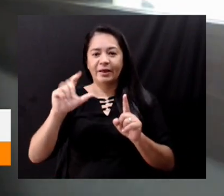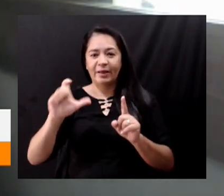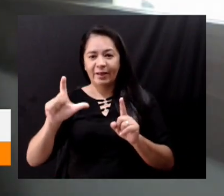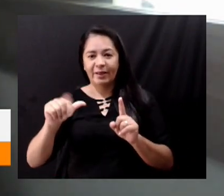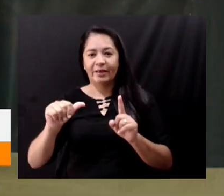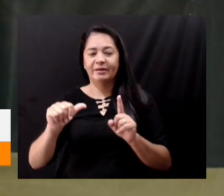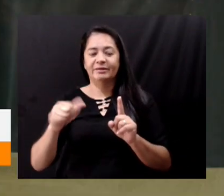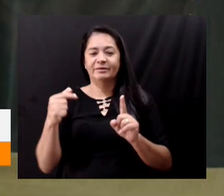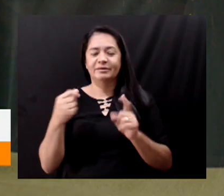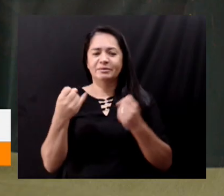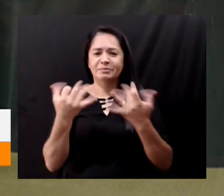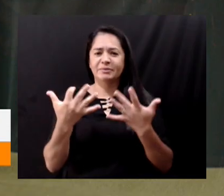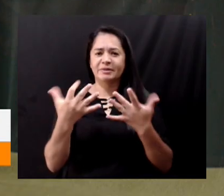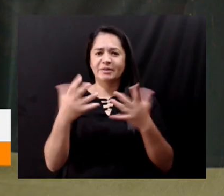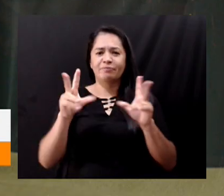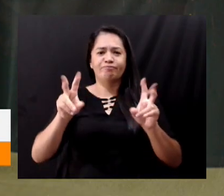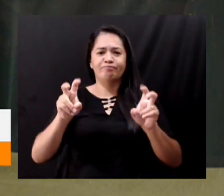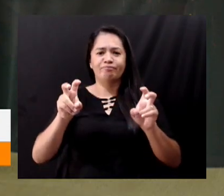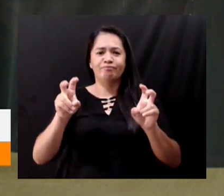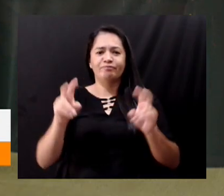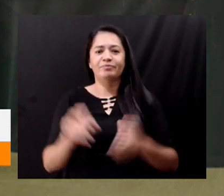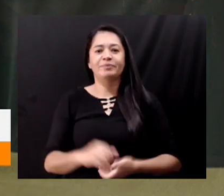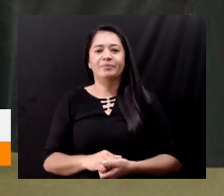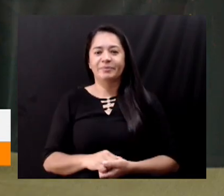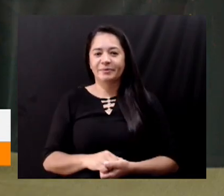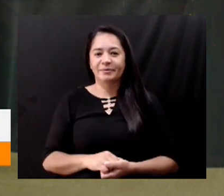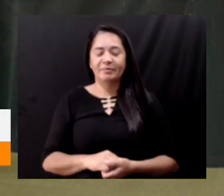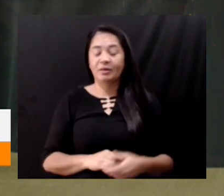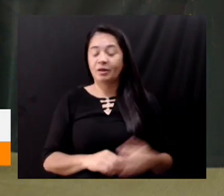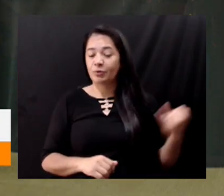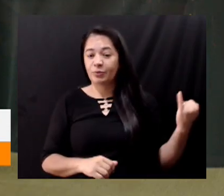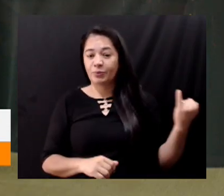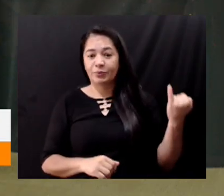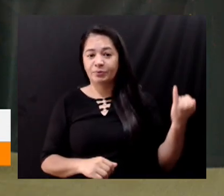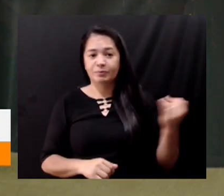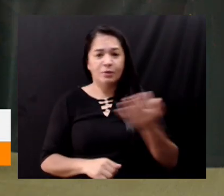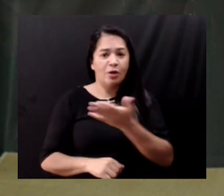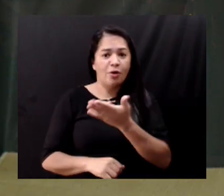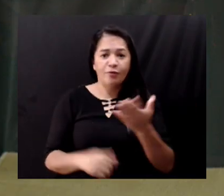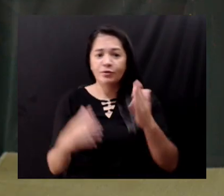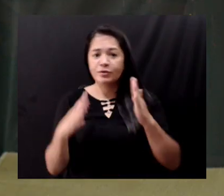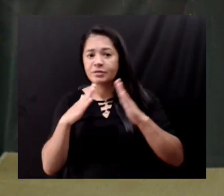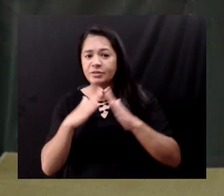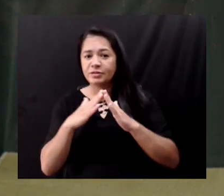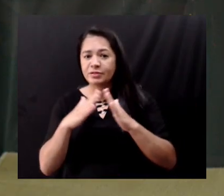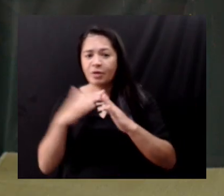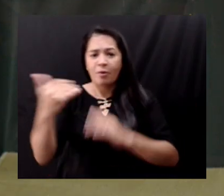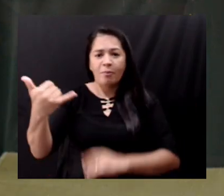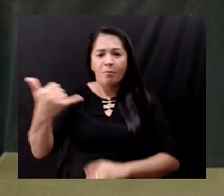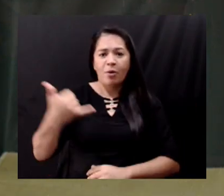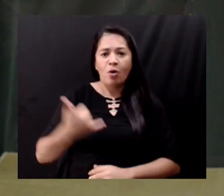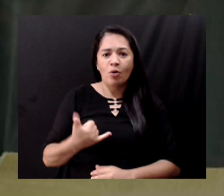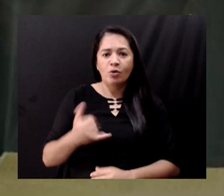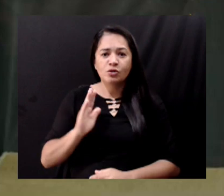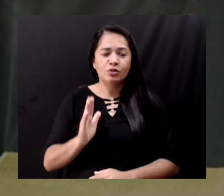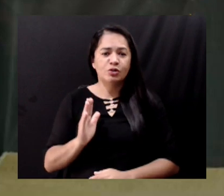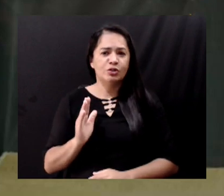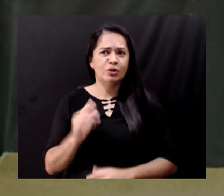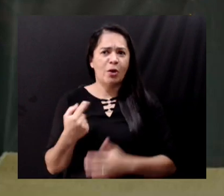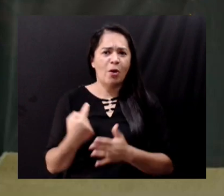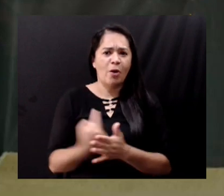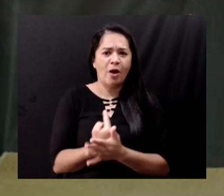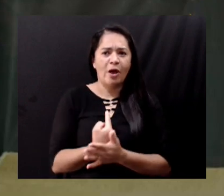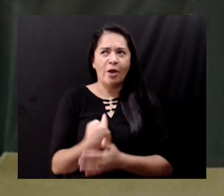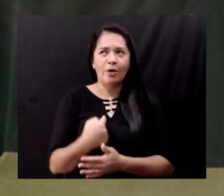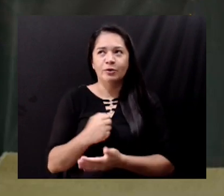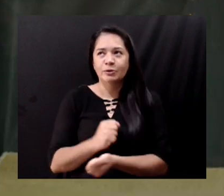sobre esse tema que é muito importante. E você aí de casa, me conta, já se pegou dizendo que é viciado em algum